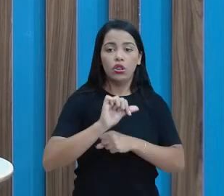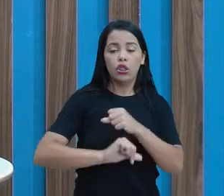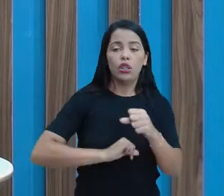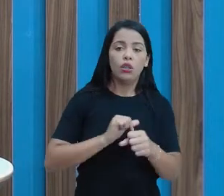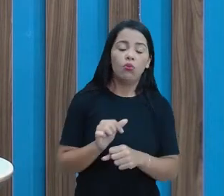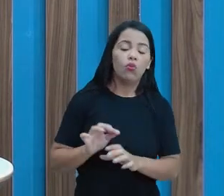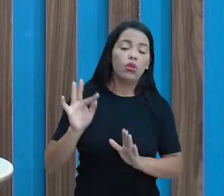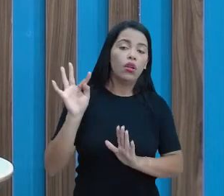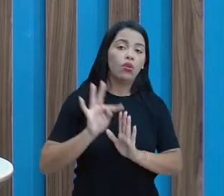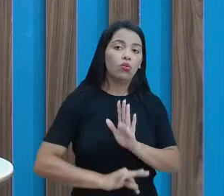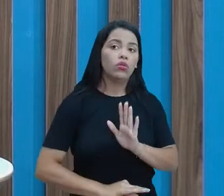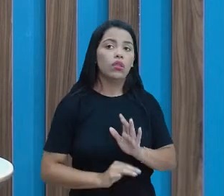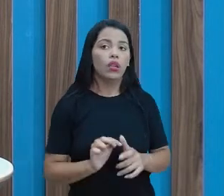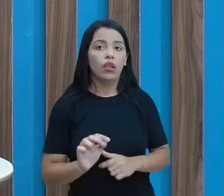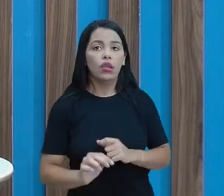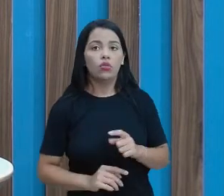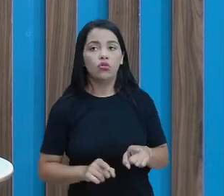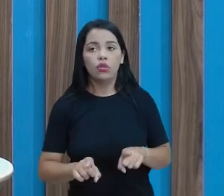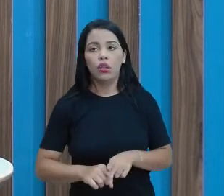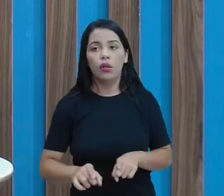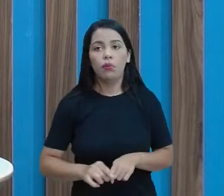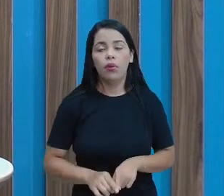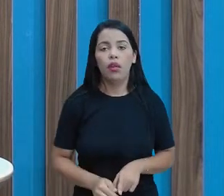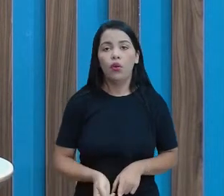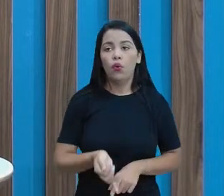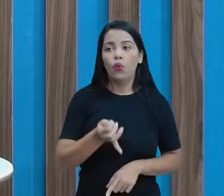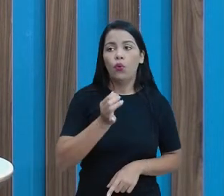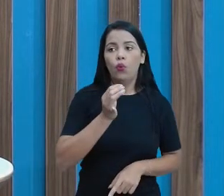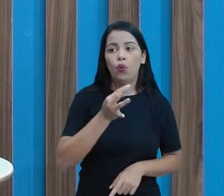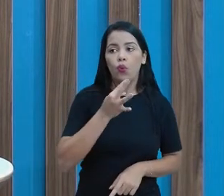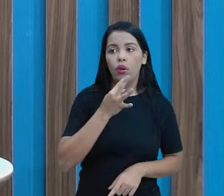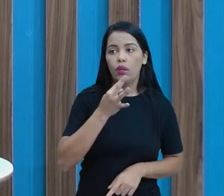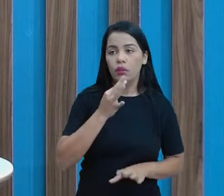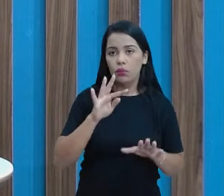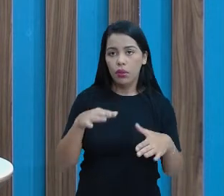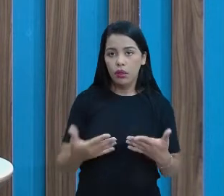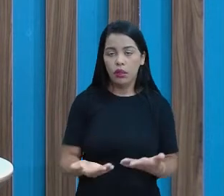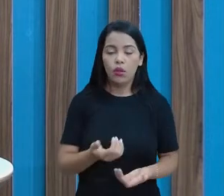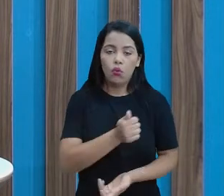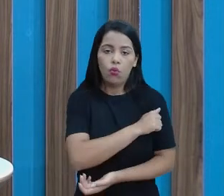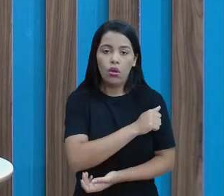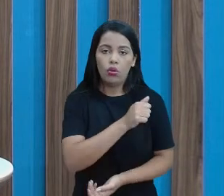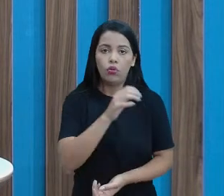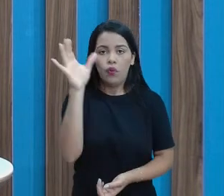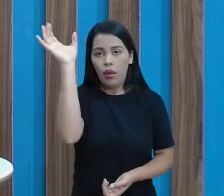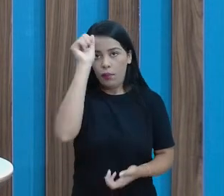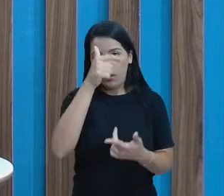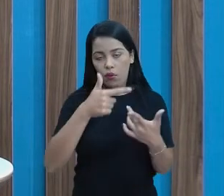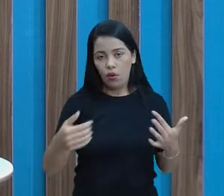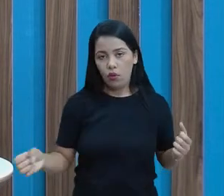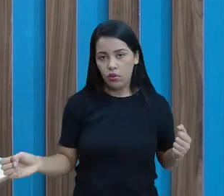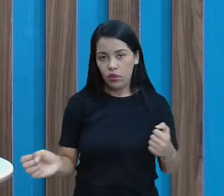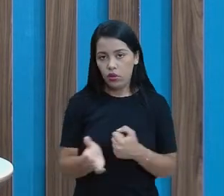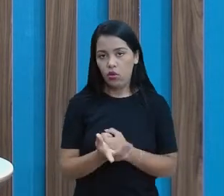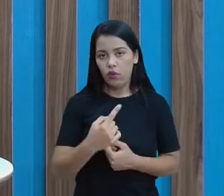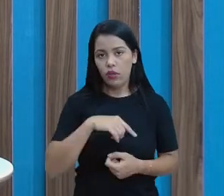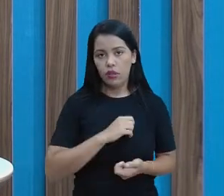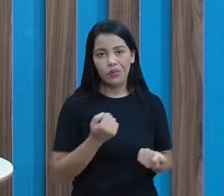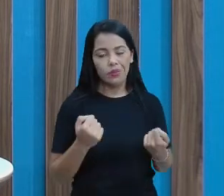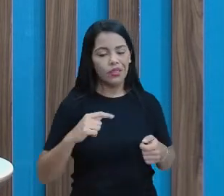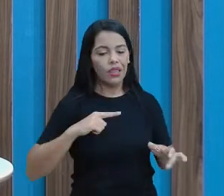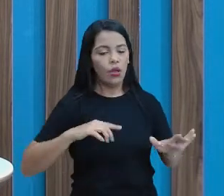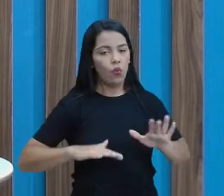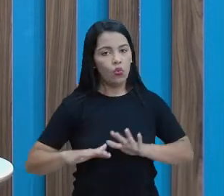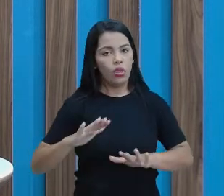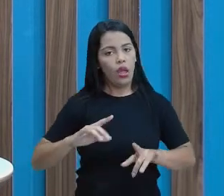texto, quando a gente muda o conhecimento, quando o aluno ele vai aprender algo novo, a gente precisa ter bastante cuidado, certo?